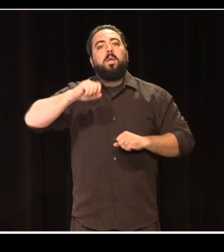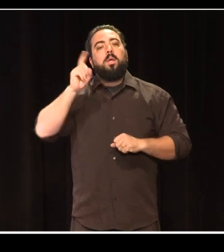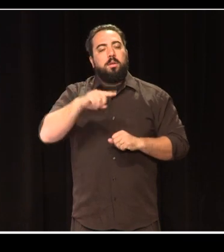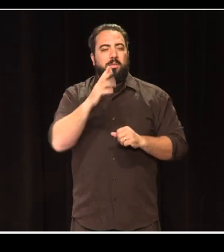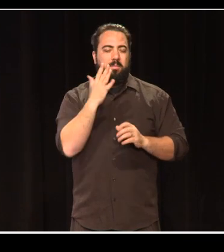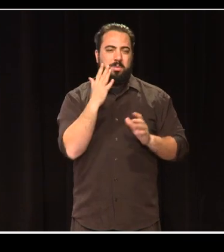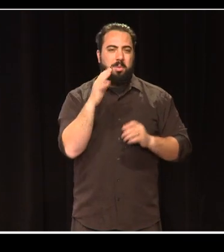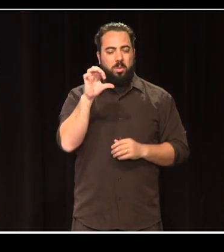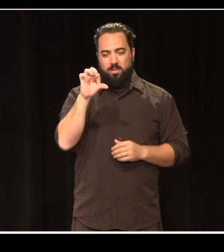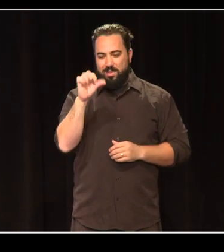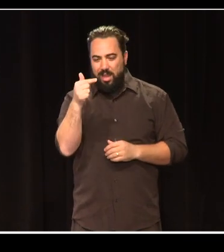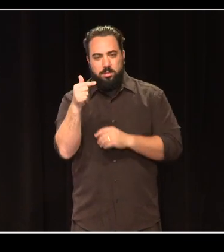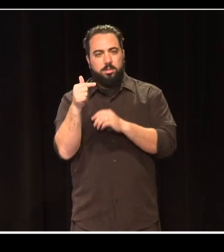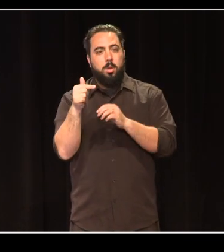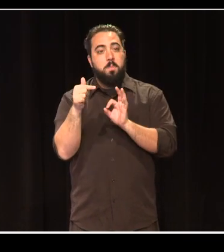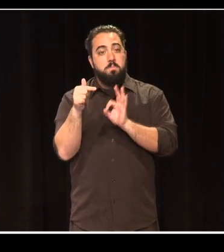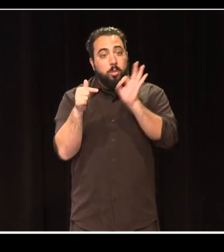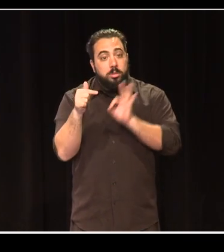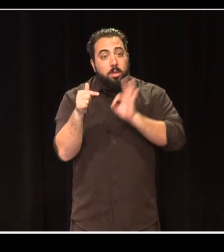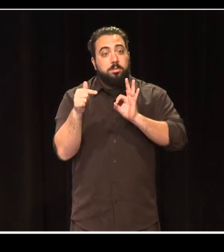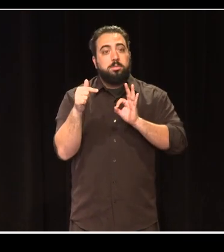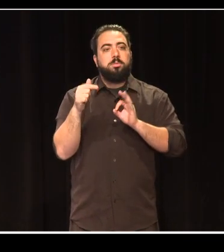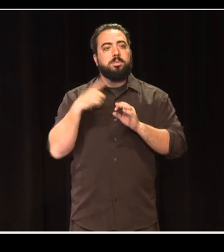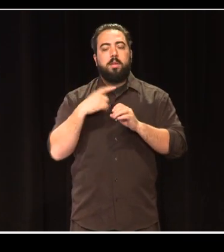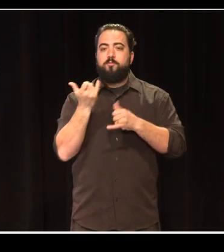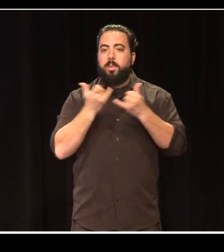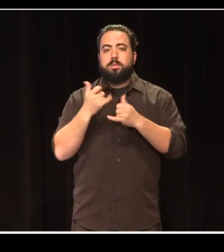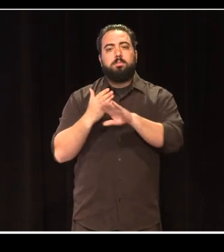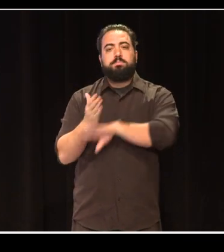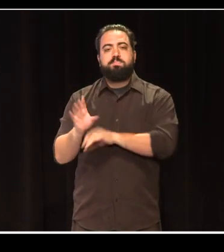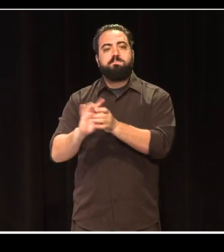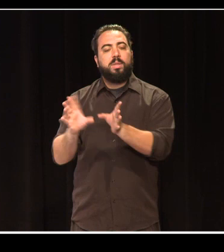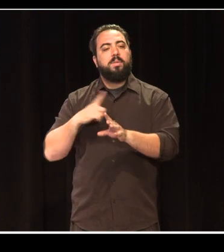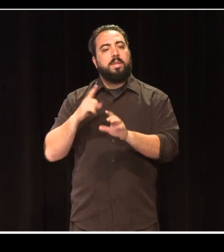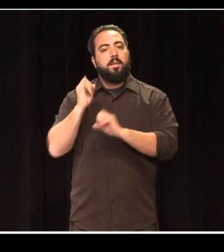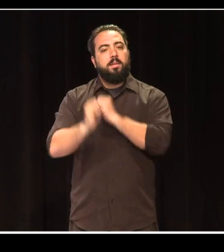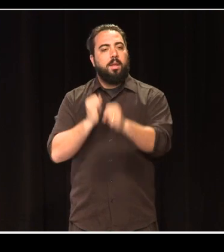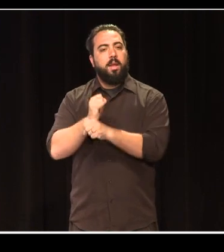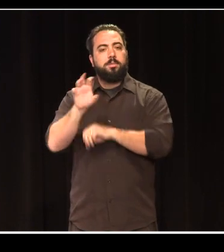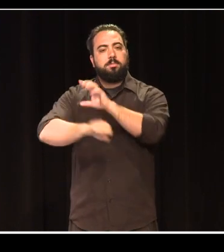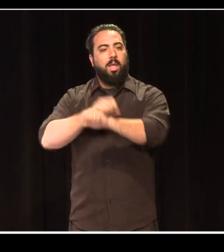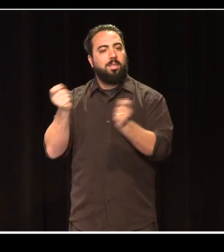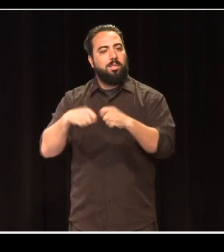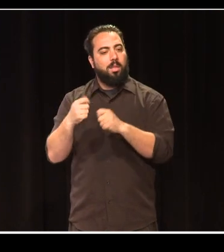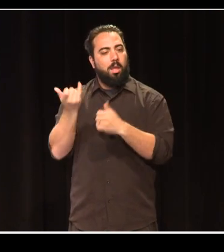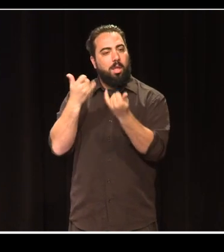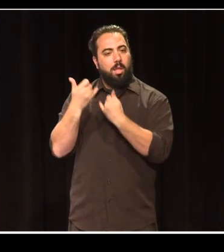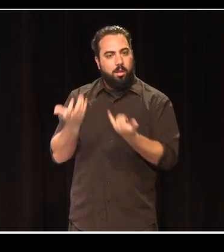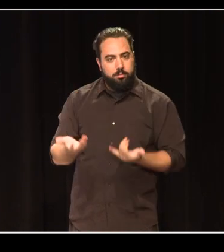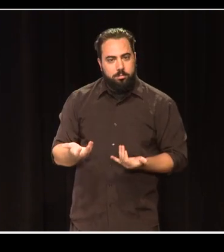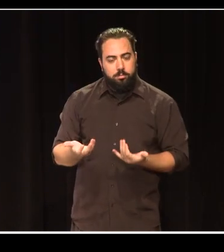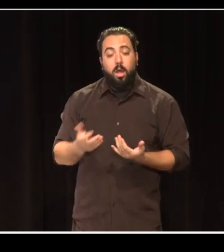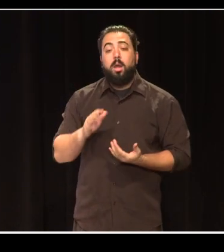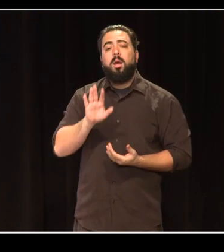ele falou isso, 97% das informações estão acessíveis no meio digital, né? Só que, como fazer com que